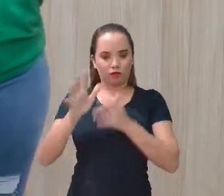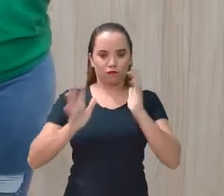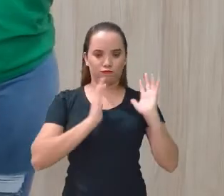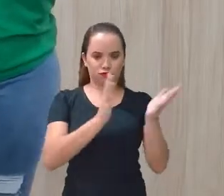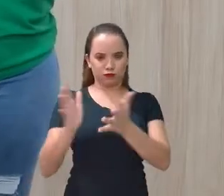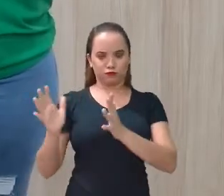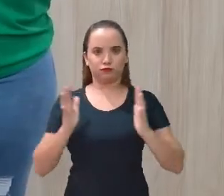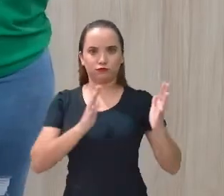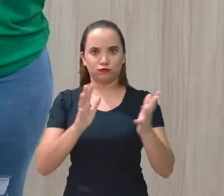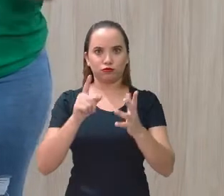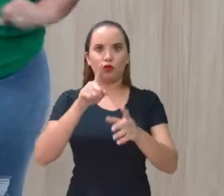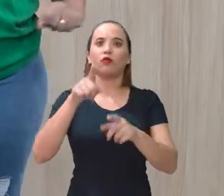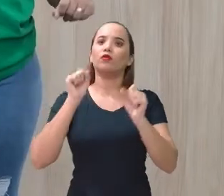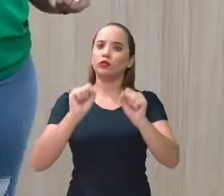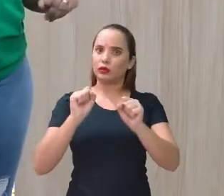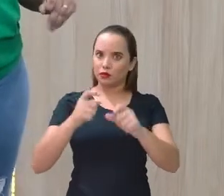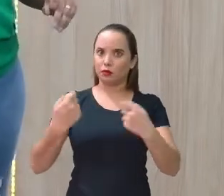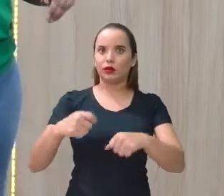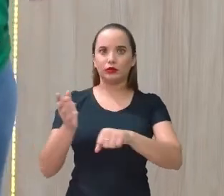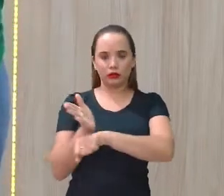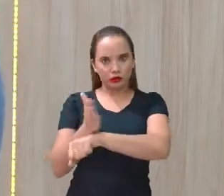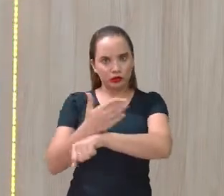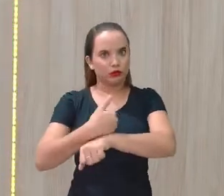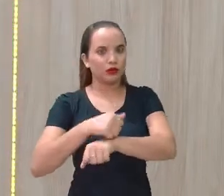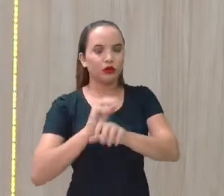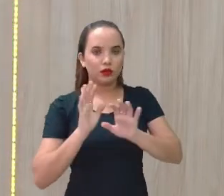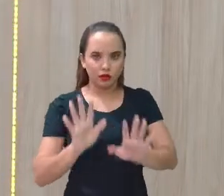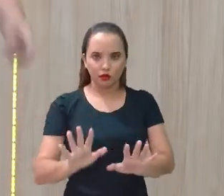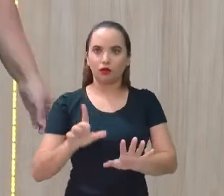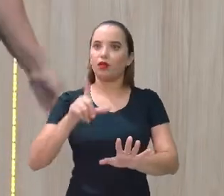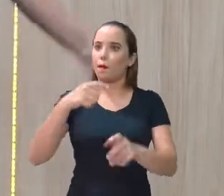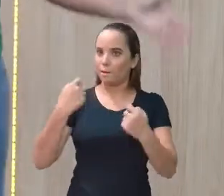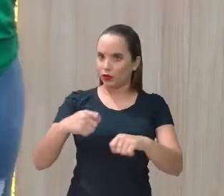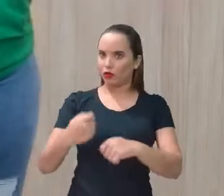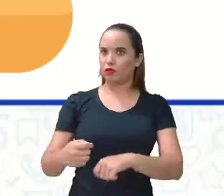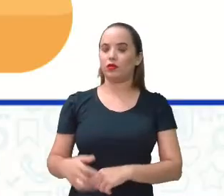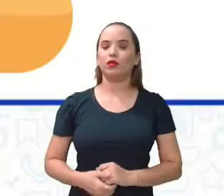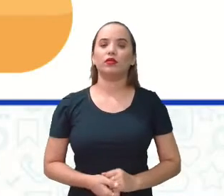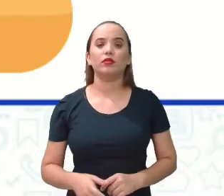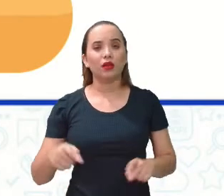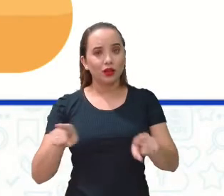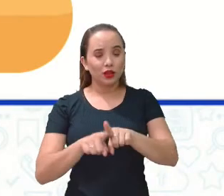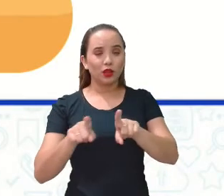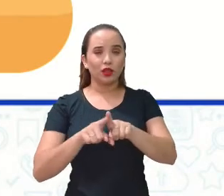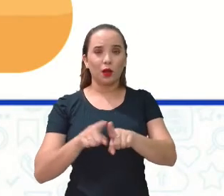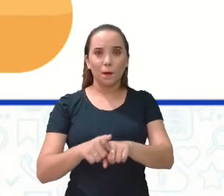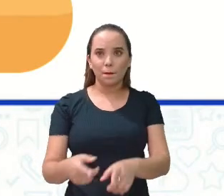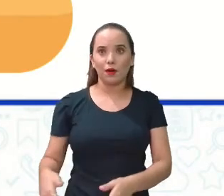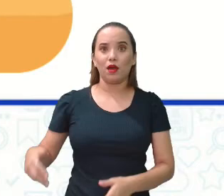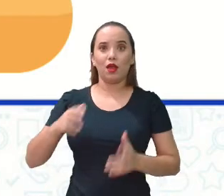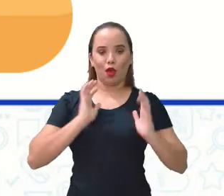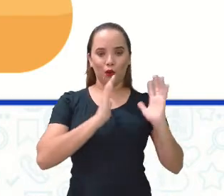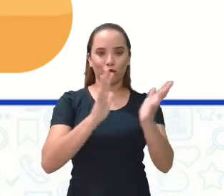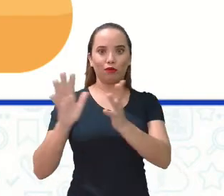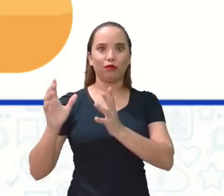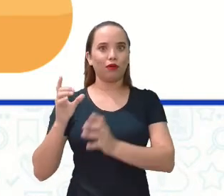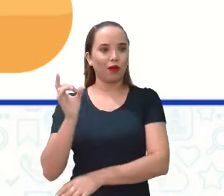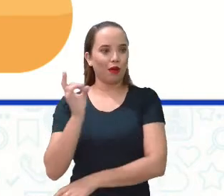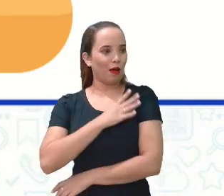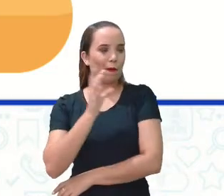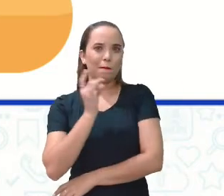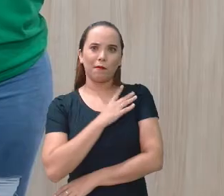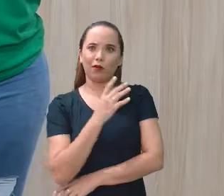quem solicitou vai te dar um tempo. E você precisa ter o poder de síntese como eu agora, então fale sem medo